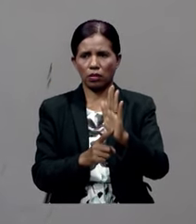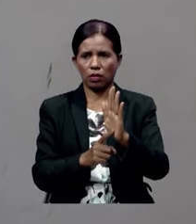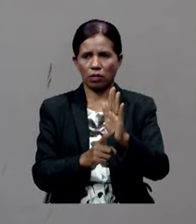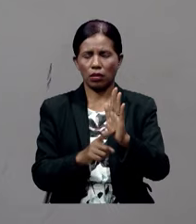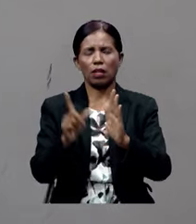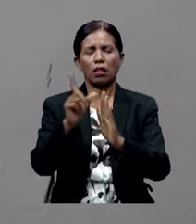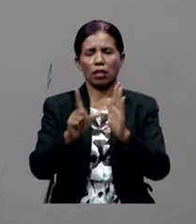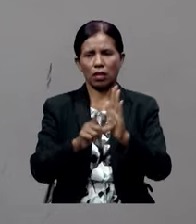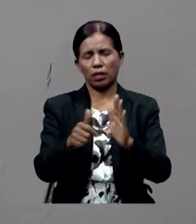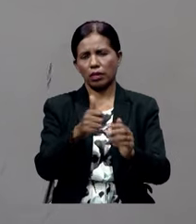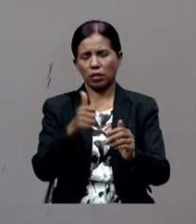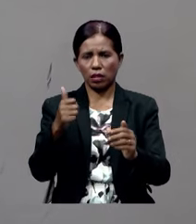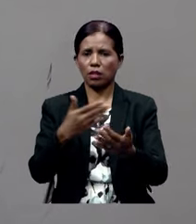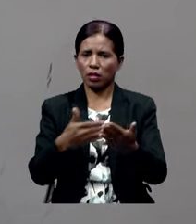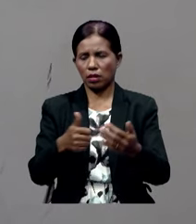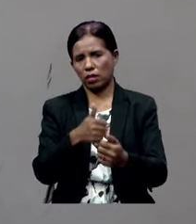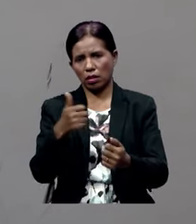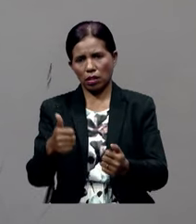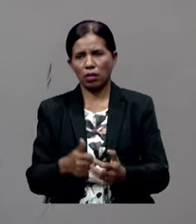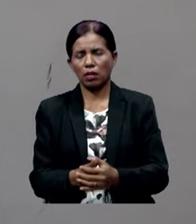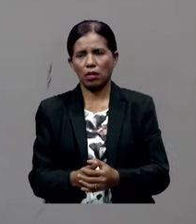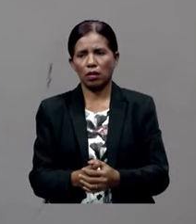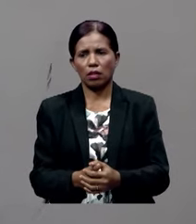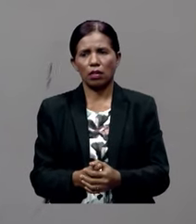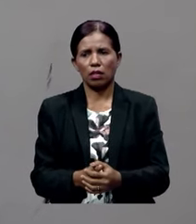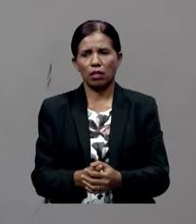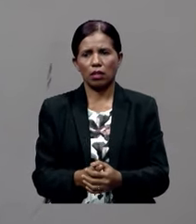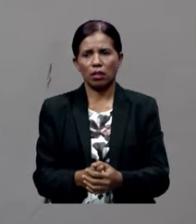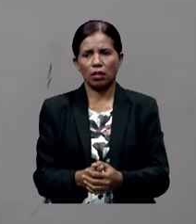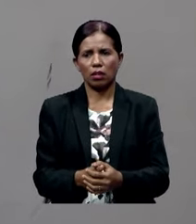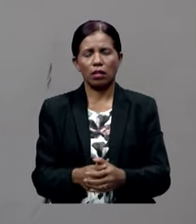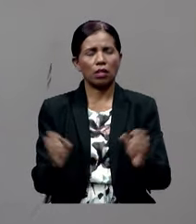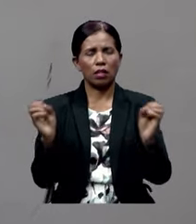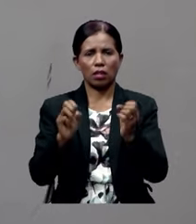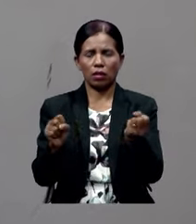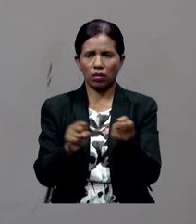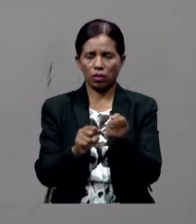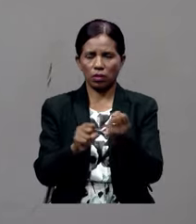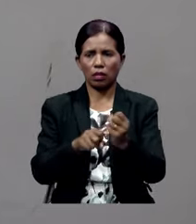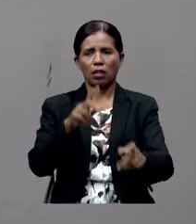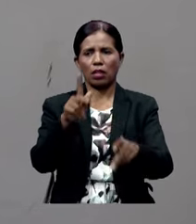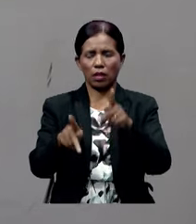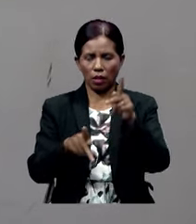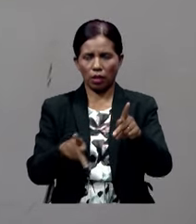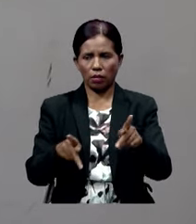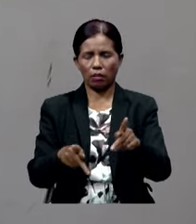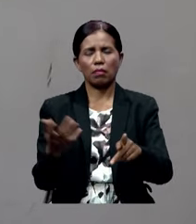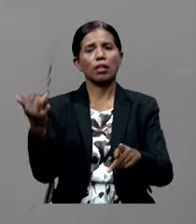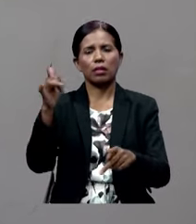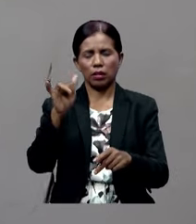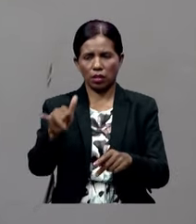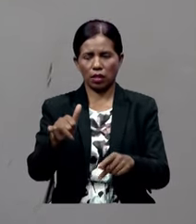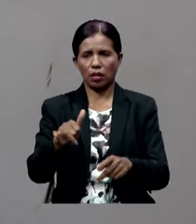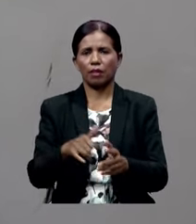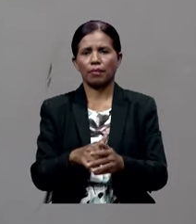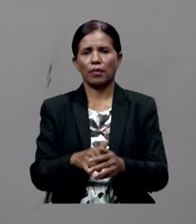legislação balu, nebe maka la suporta população que xira. Onoi, meio